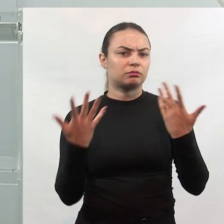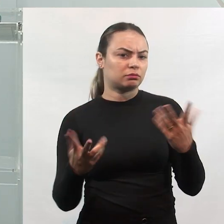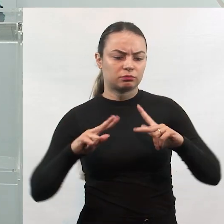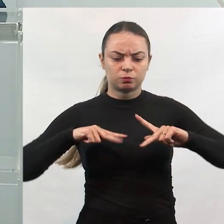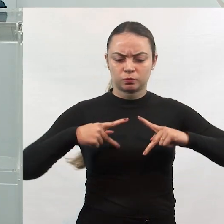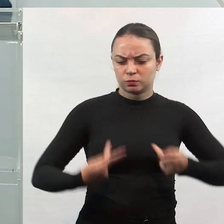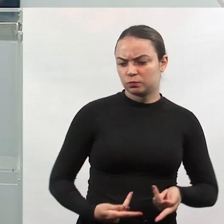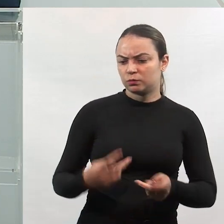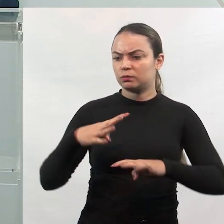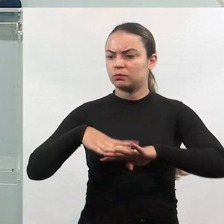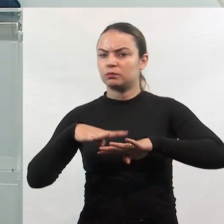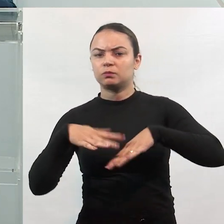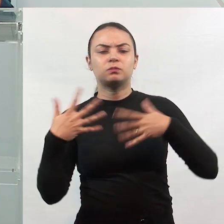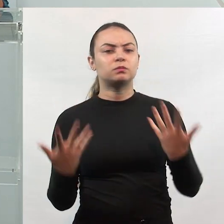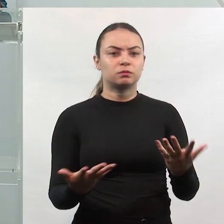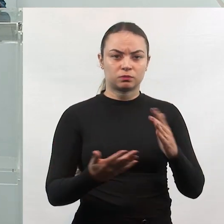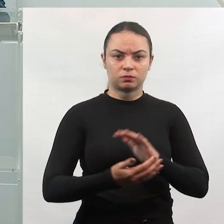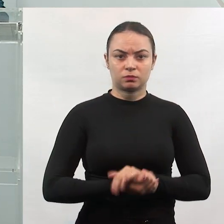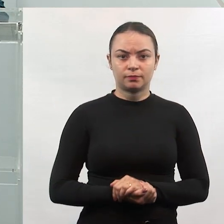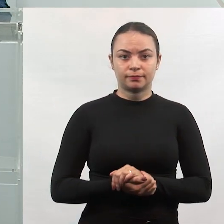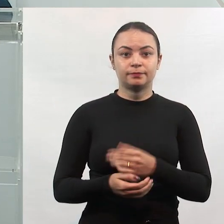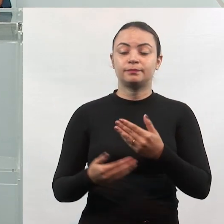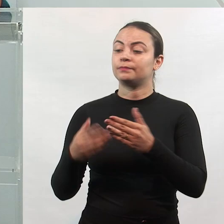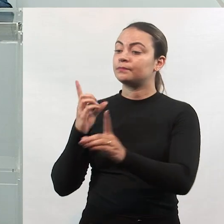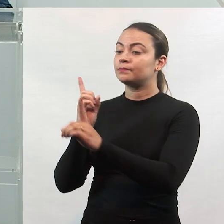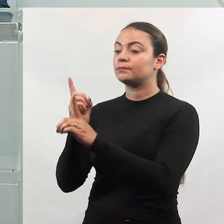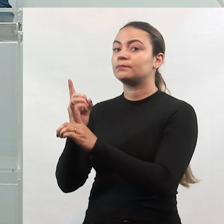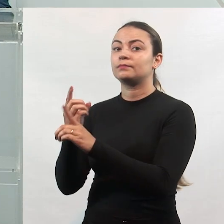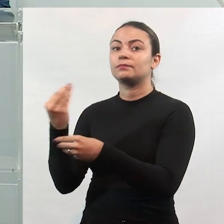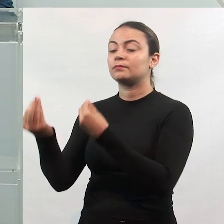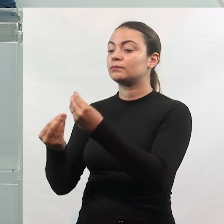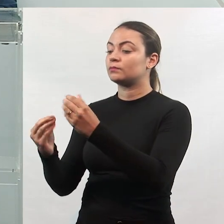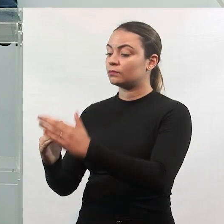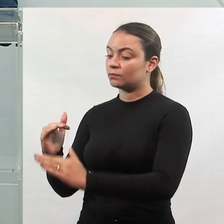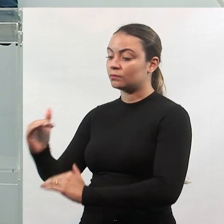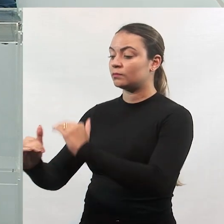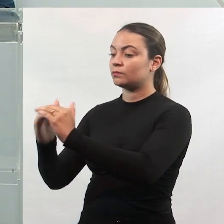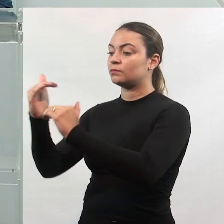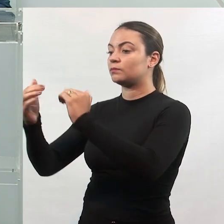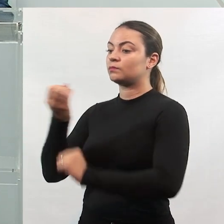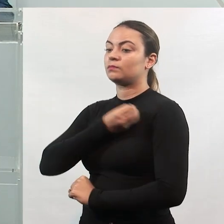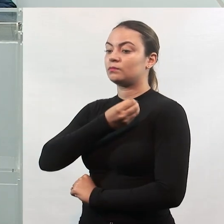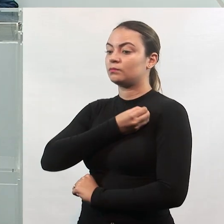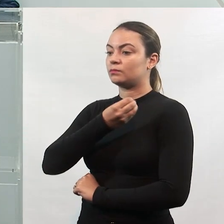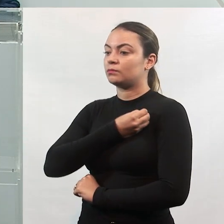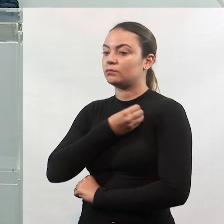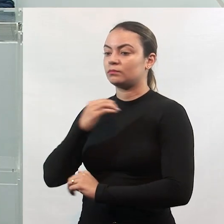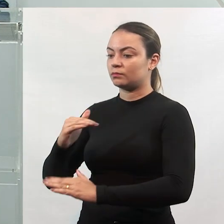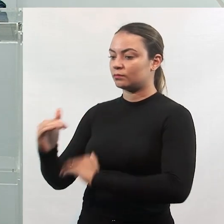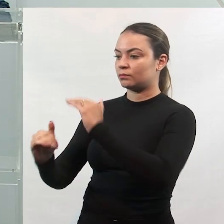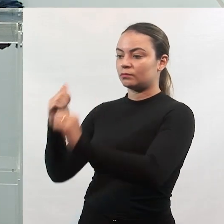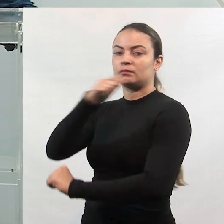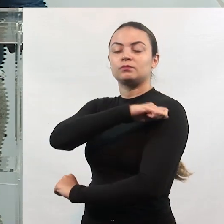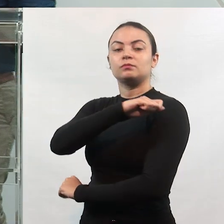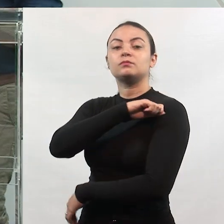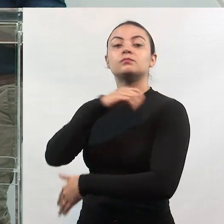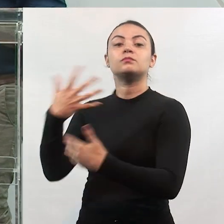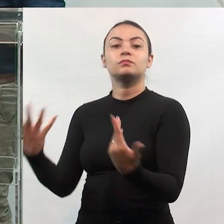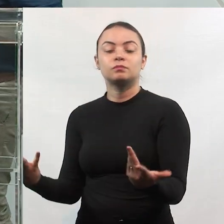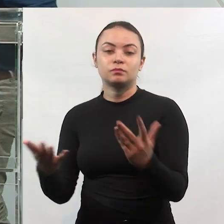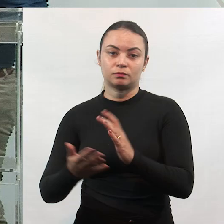maior a formação, maior o desempenho ou não, né? Mas você vai estabelecer isso a partir dos teus objetivos, certo?